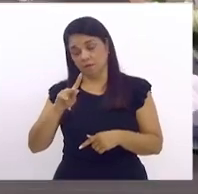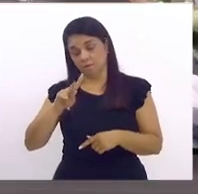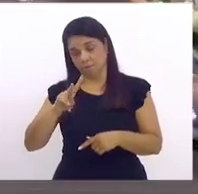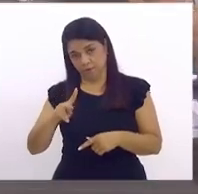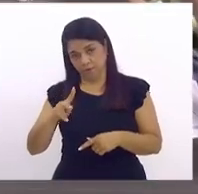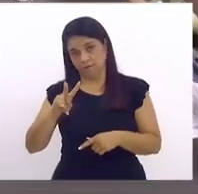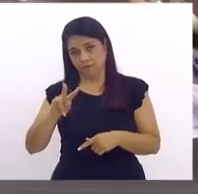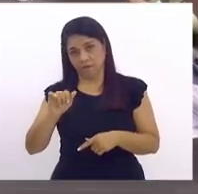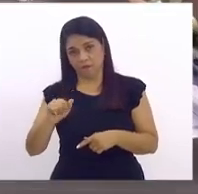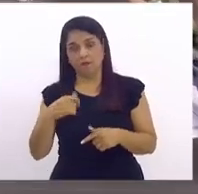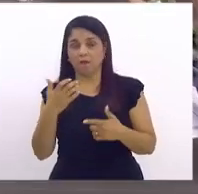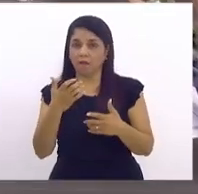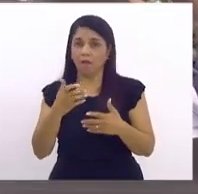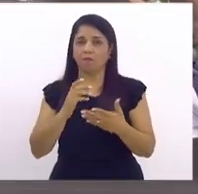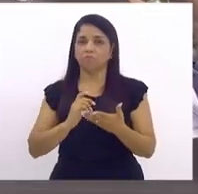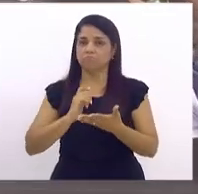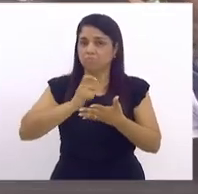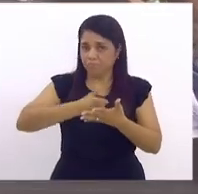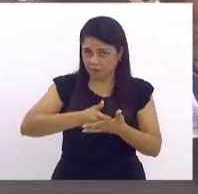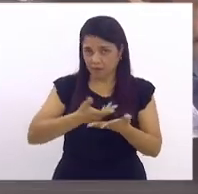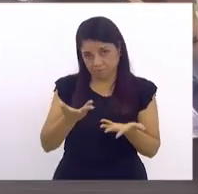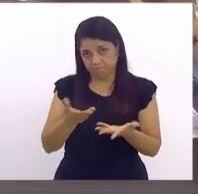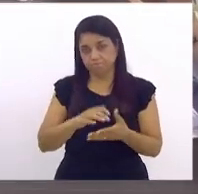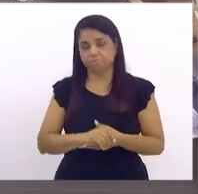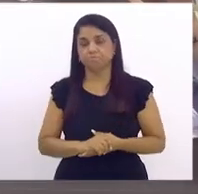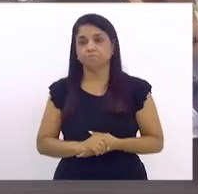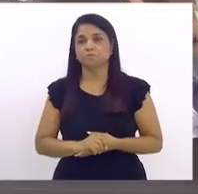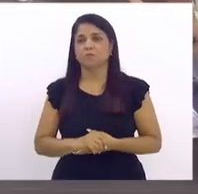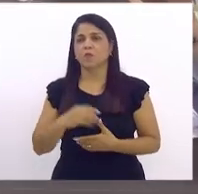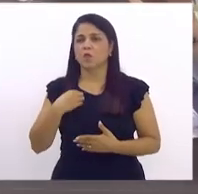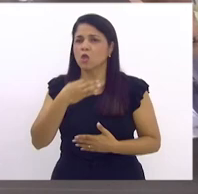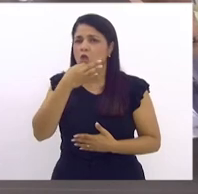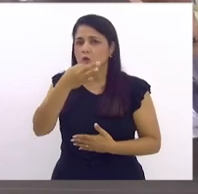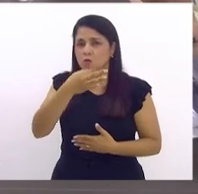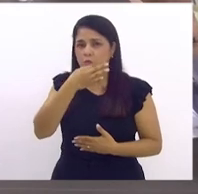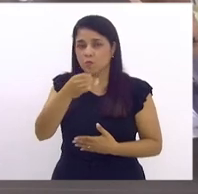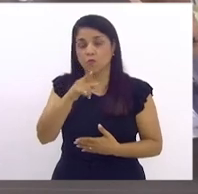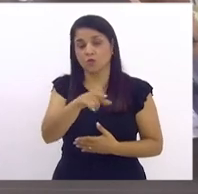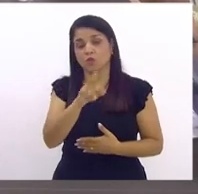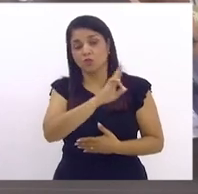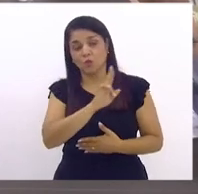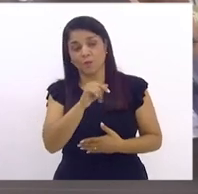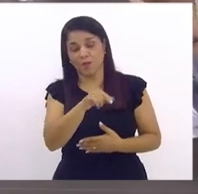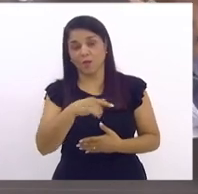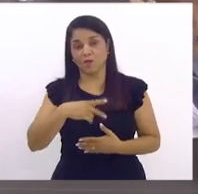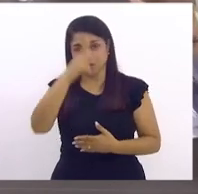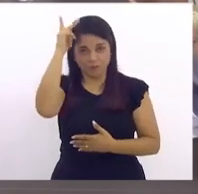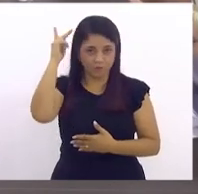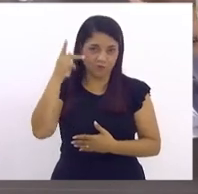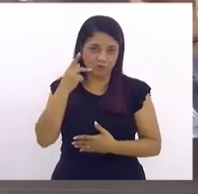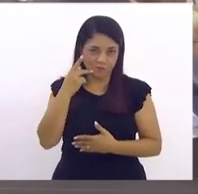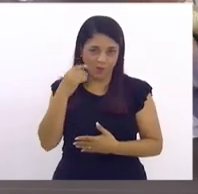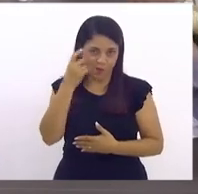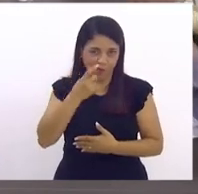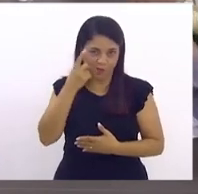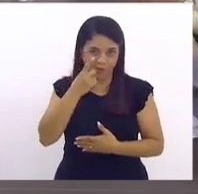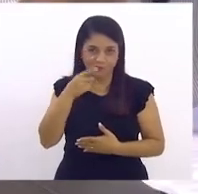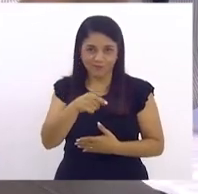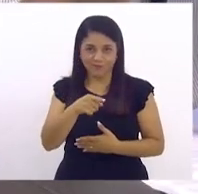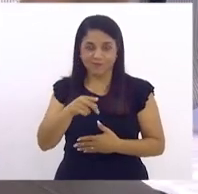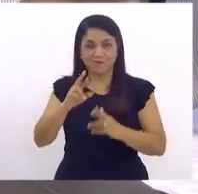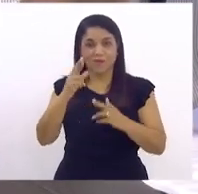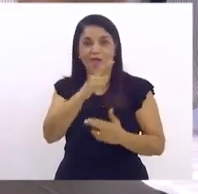Presidente, eu queria propor que a gente nomeasse o deputado Luiz Paulo como paladino das